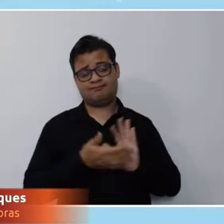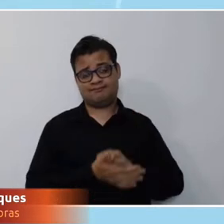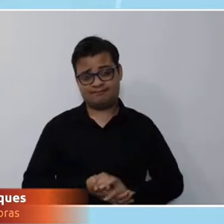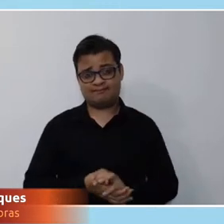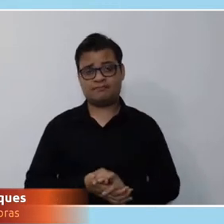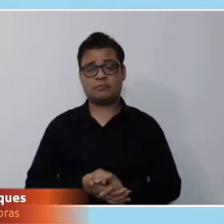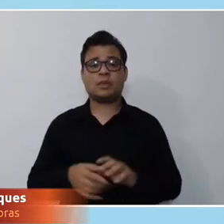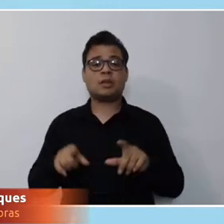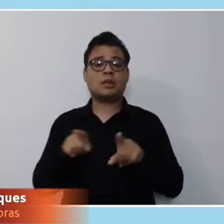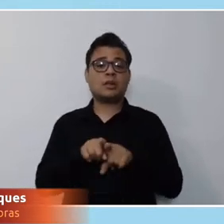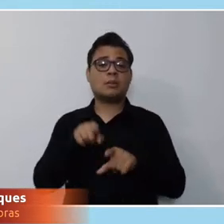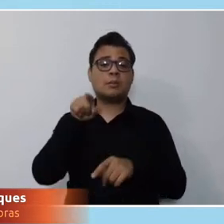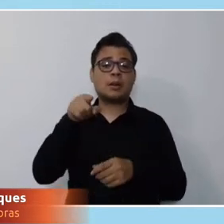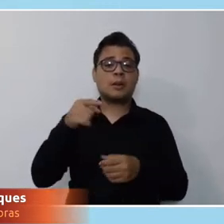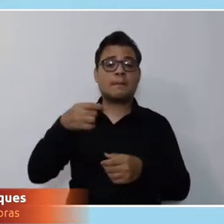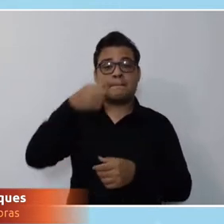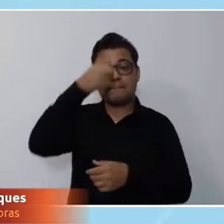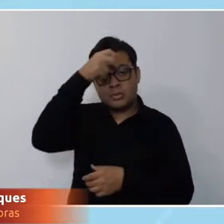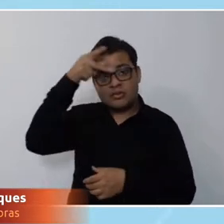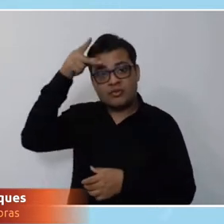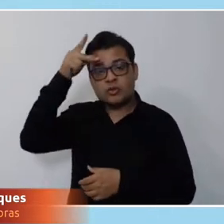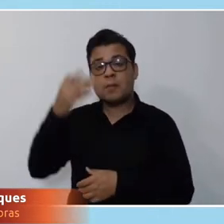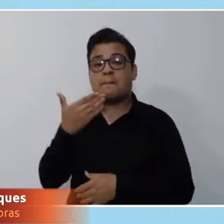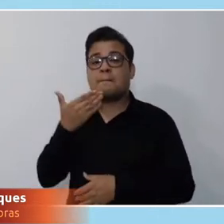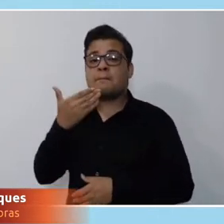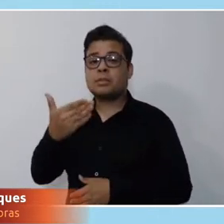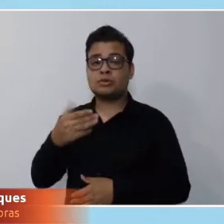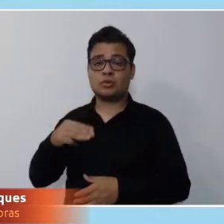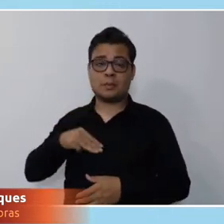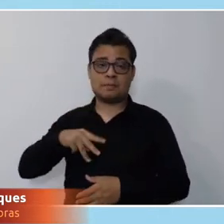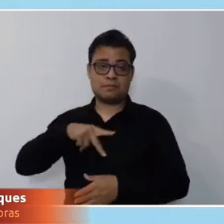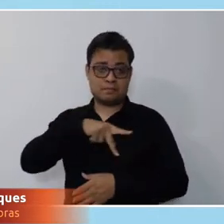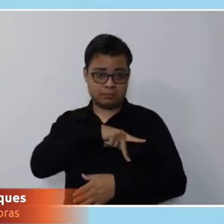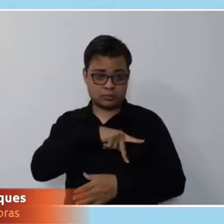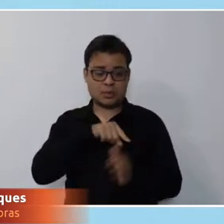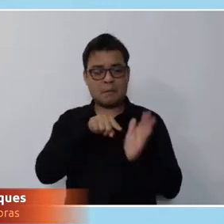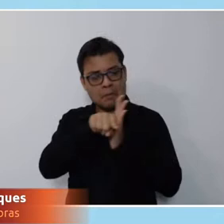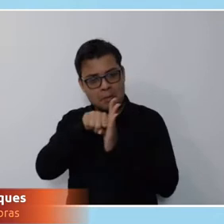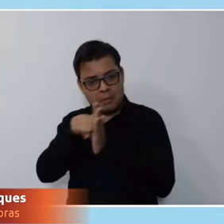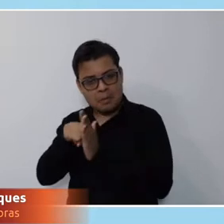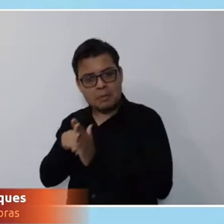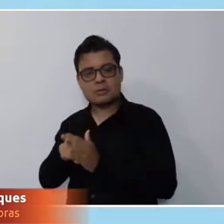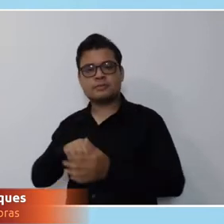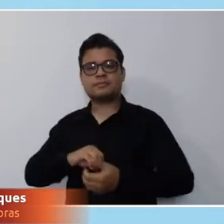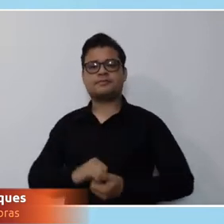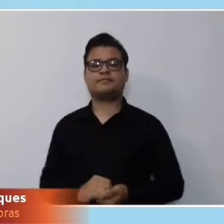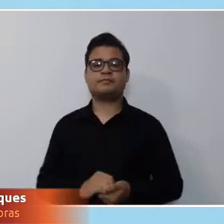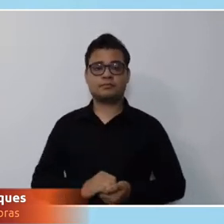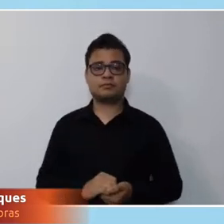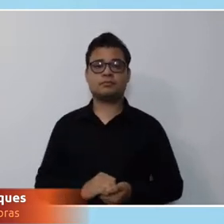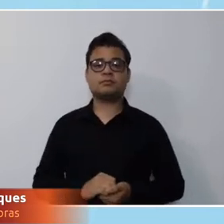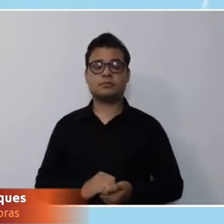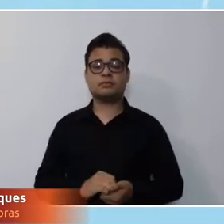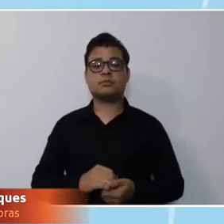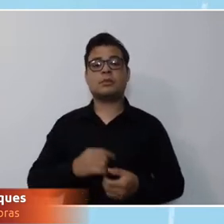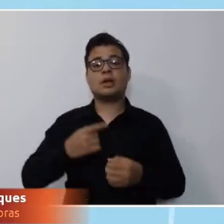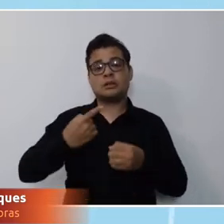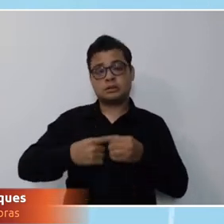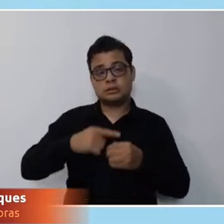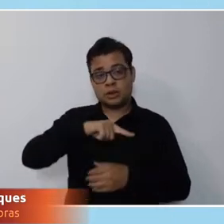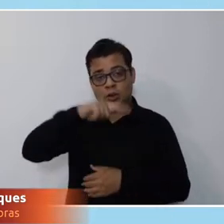Goiás solicitou ao Ministério Público que também investigue o caso. Em nota, o município destacou